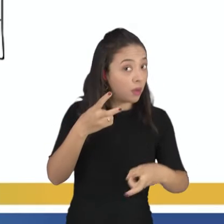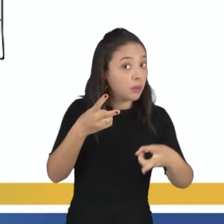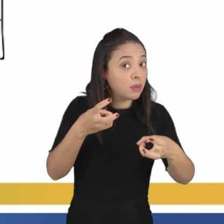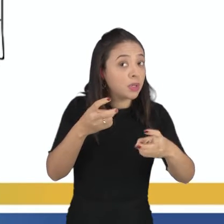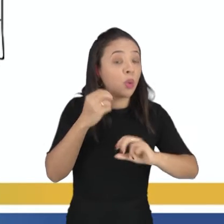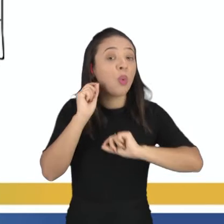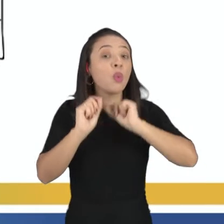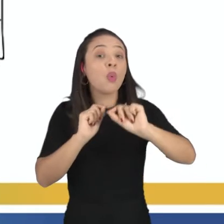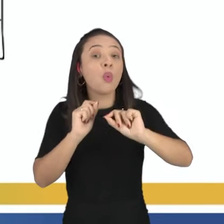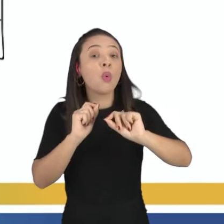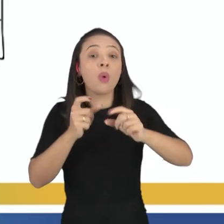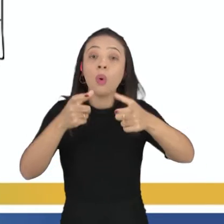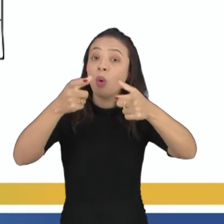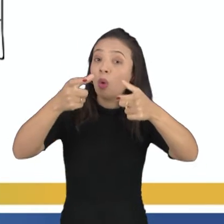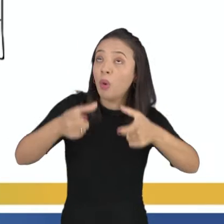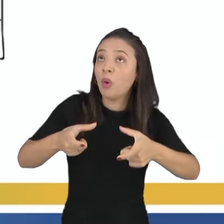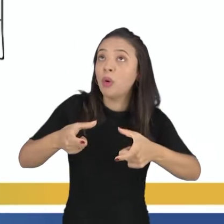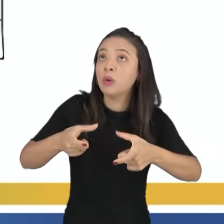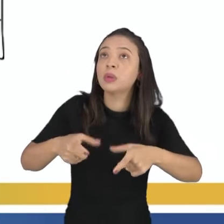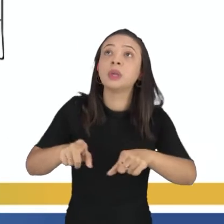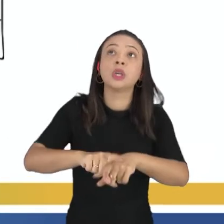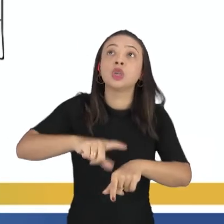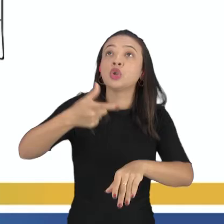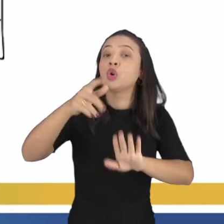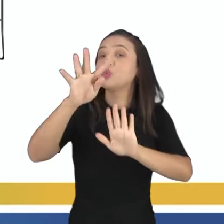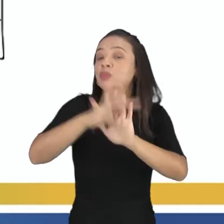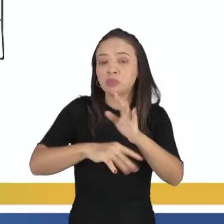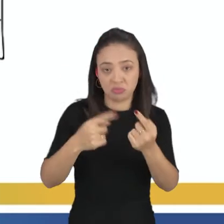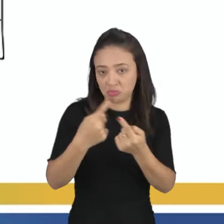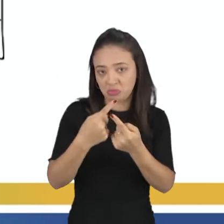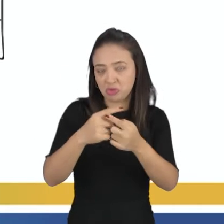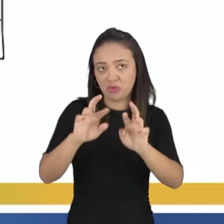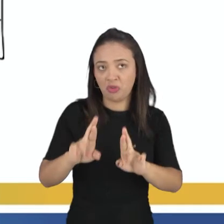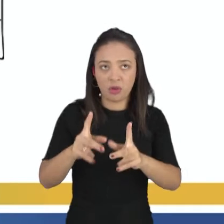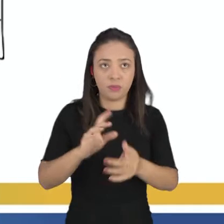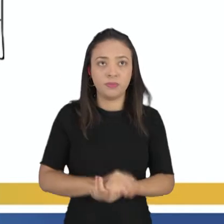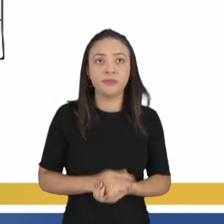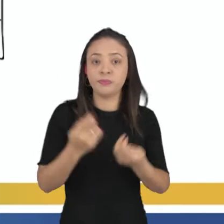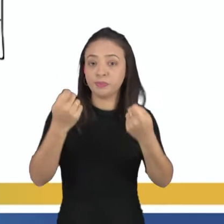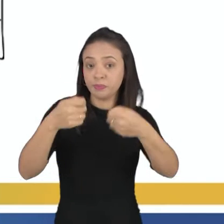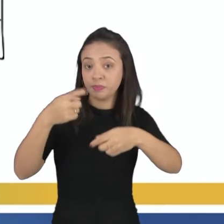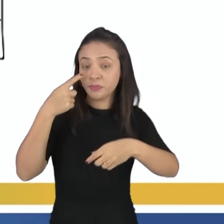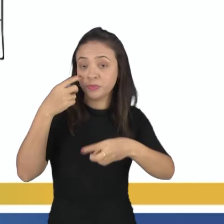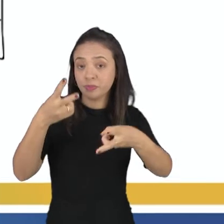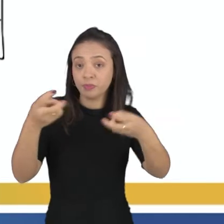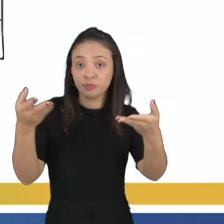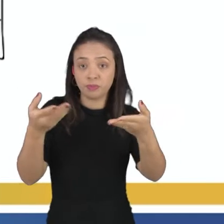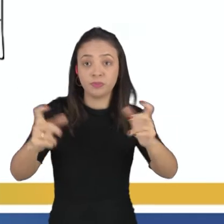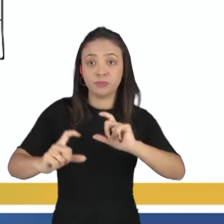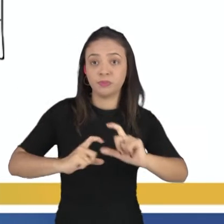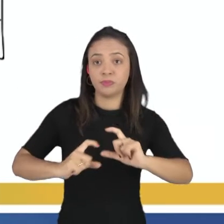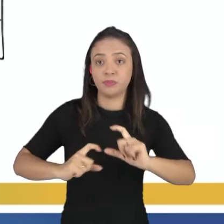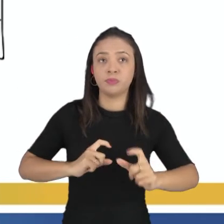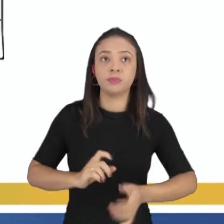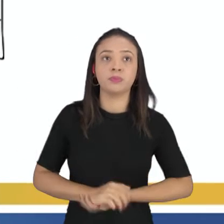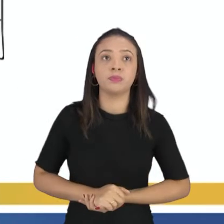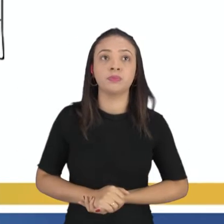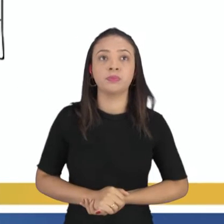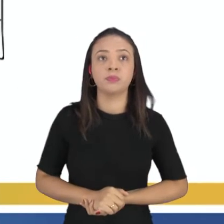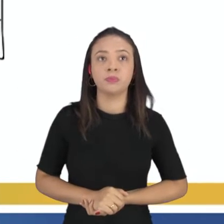contra-argumentação dentro de outros textos, como nós vamos poder ver aí nessa tirinha. Vamos